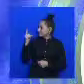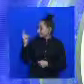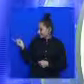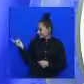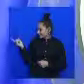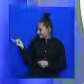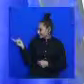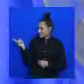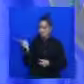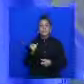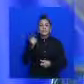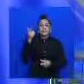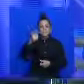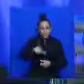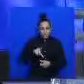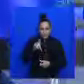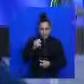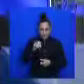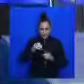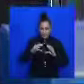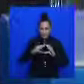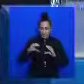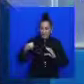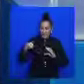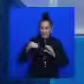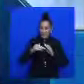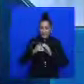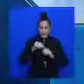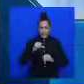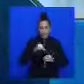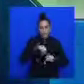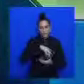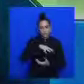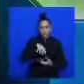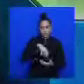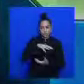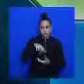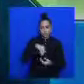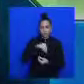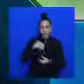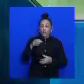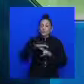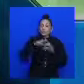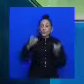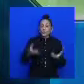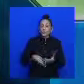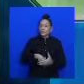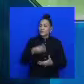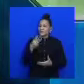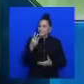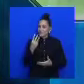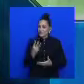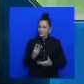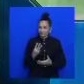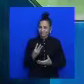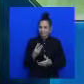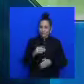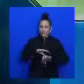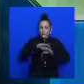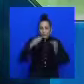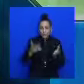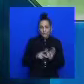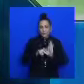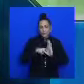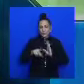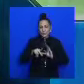valendo! Novamente as 10 bolas numeradas de 0 a 9 girando e sendo embaralhadas dentro do nosso terceiro globo, o globo